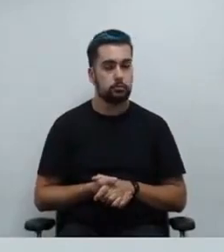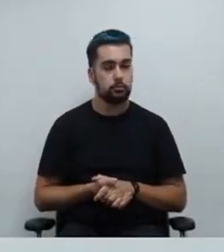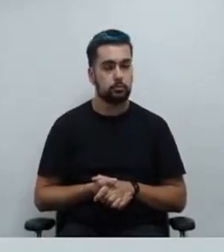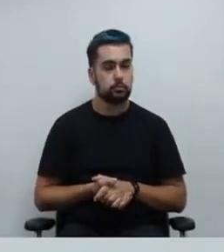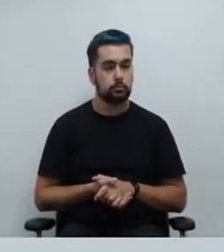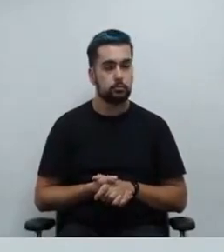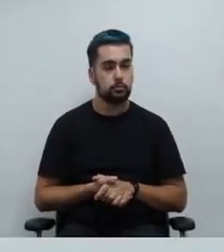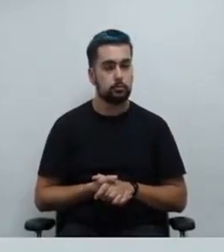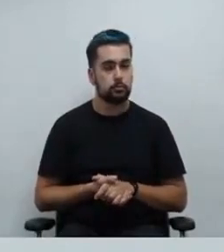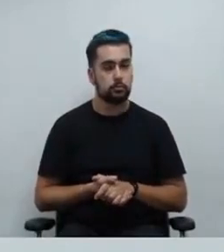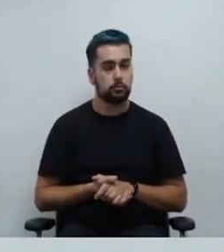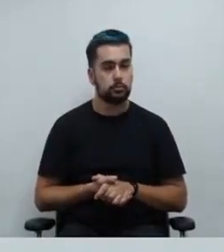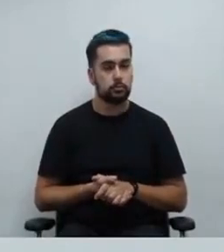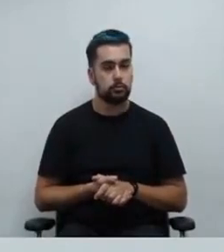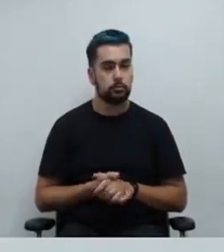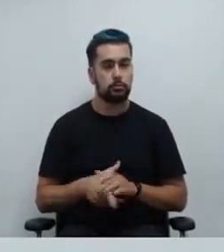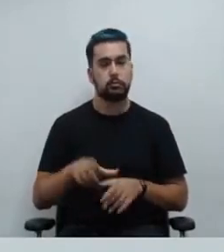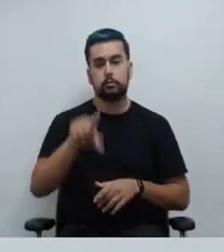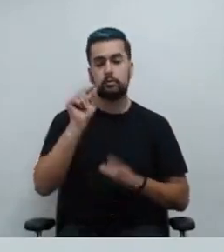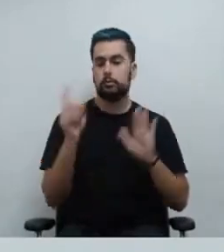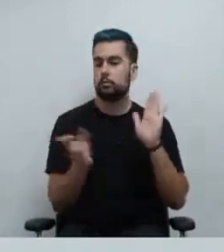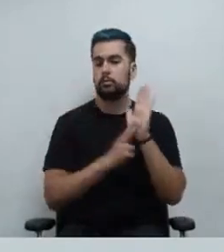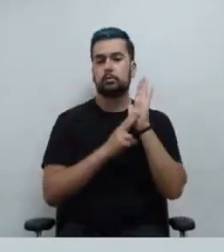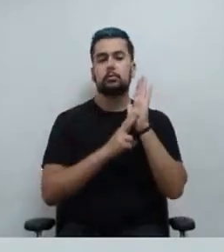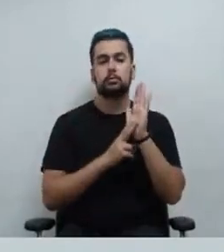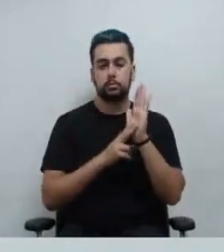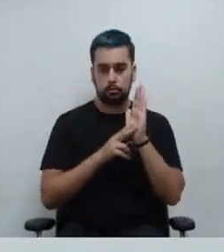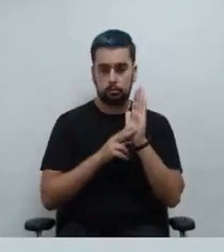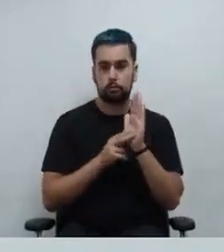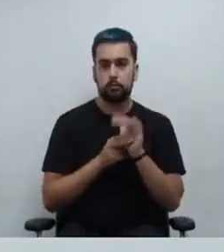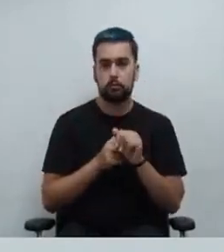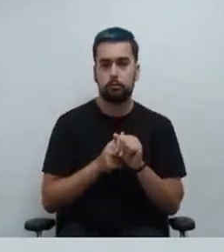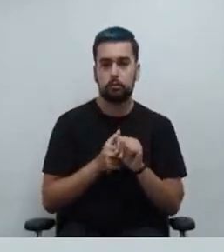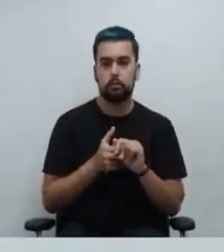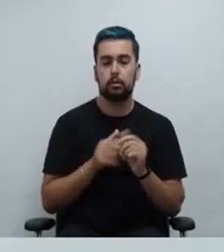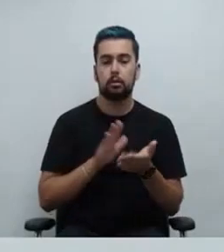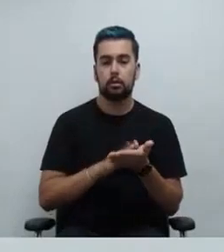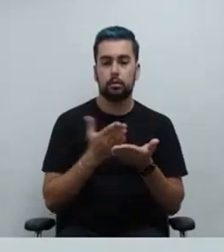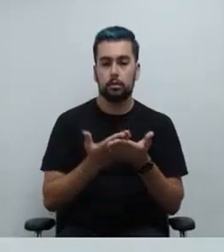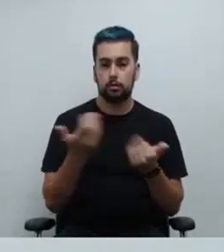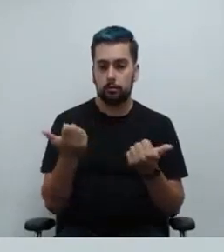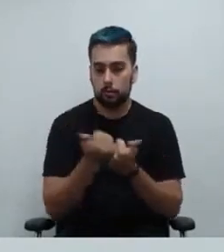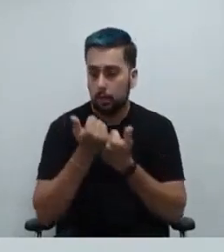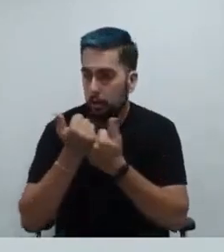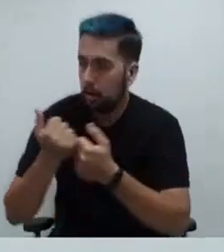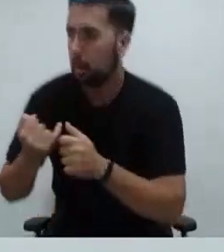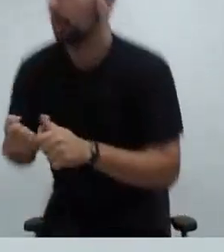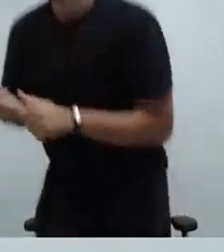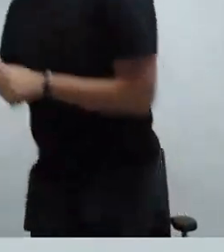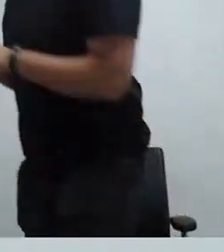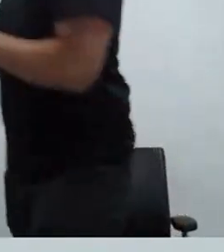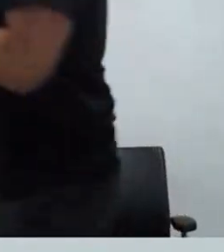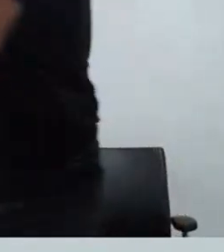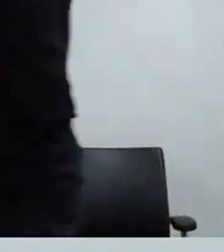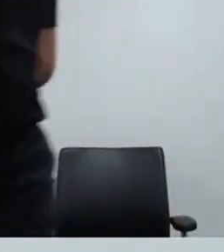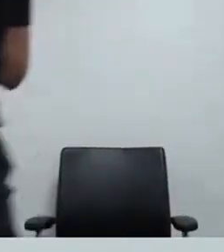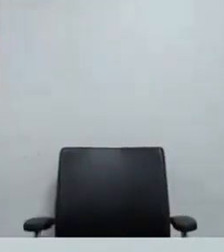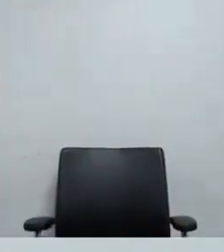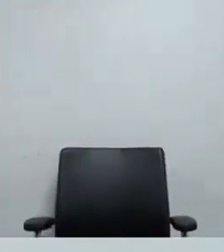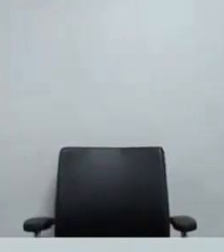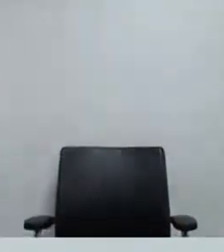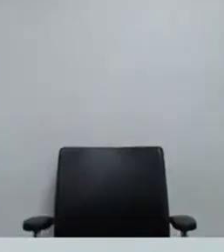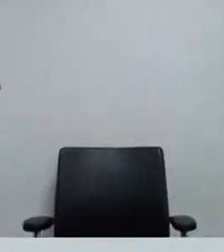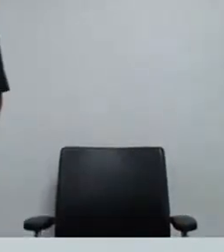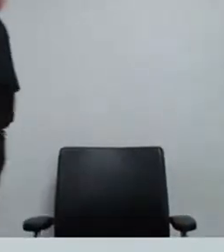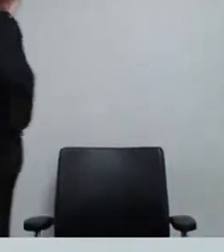tomada de ações. Bom, sobre a agenda da PADEP essa semana,